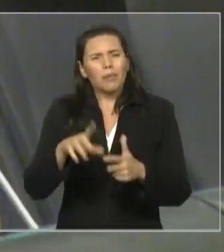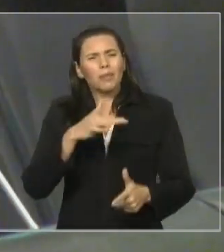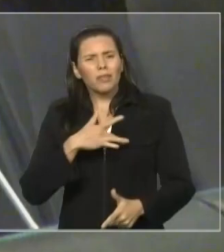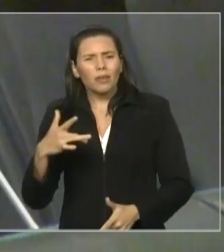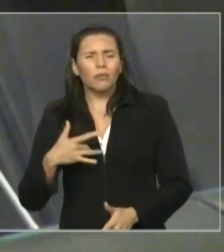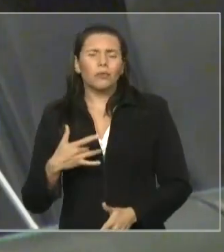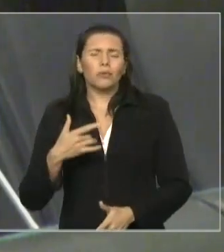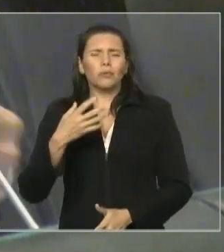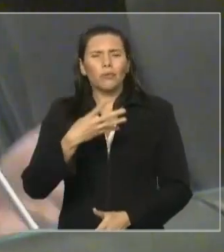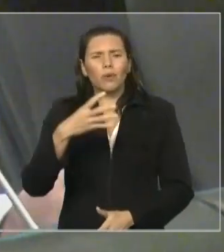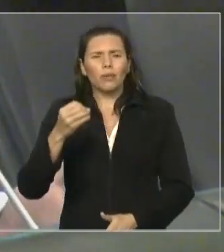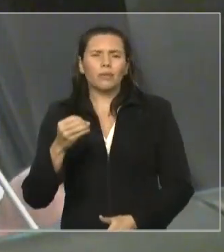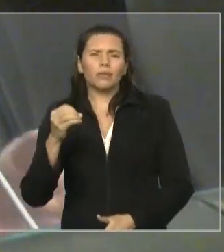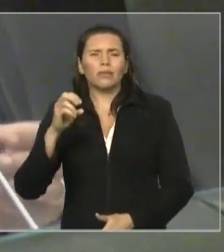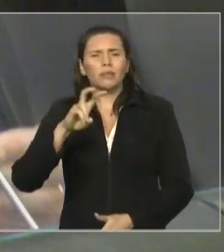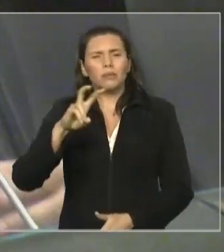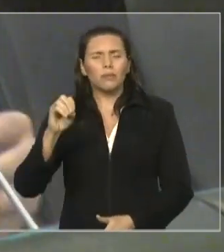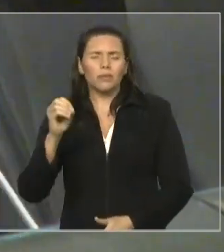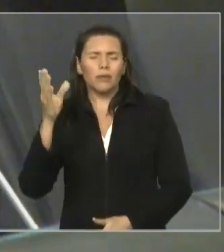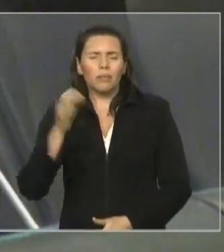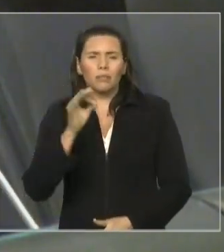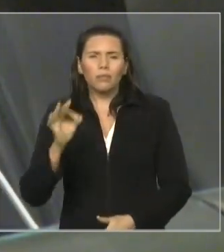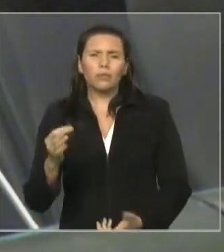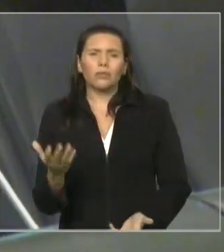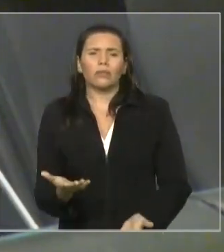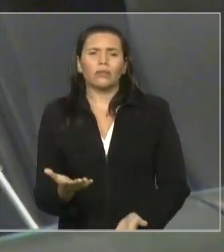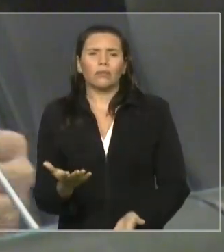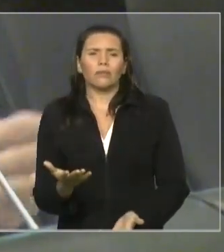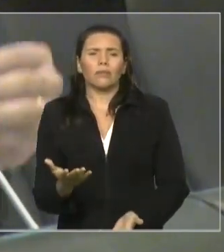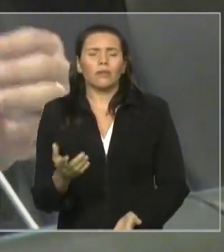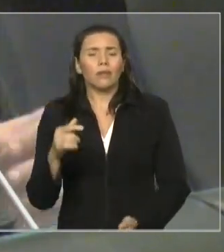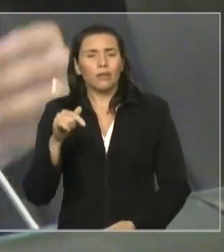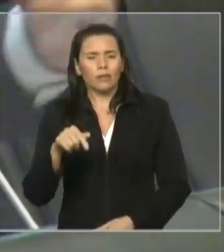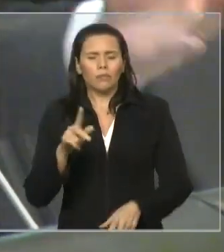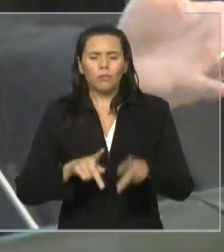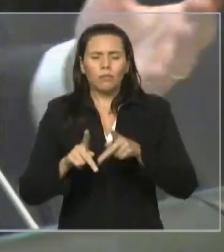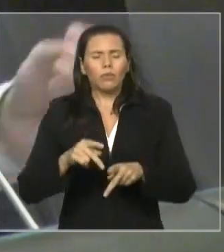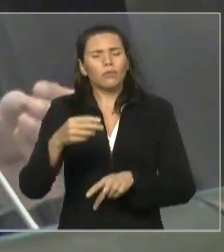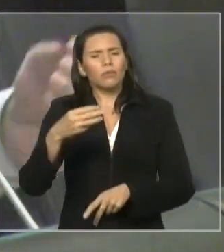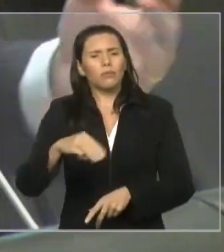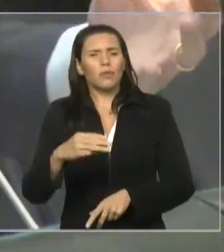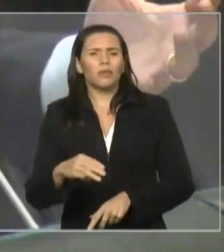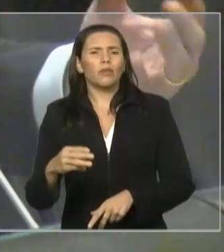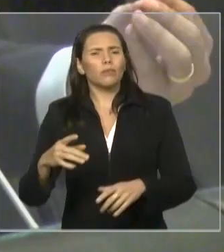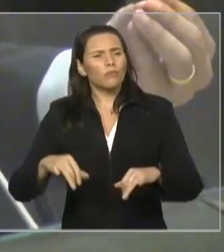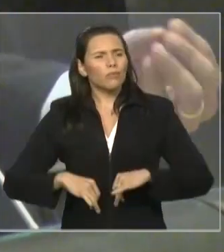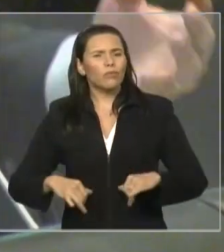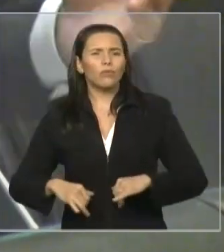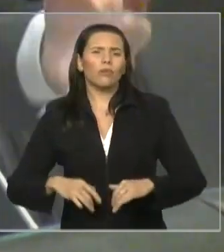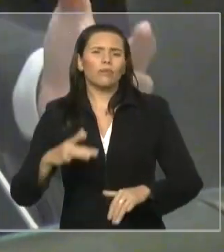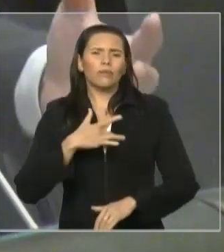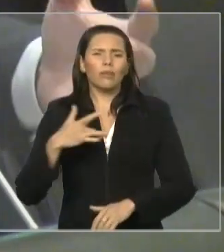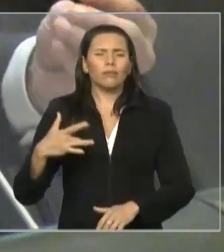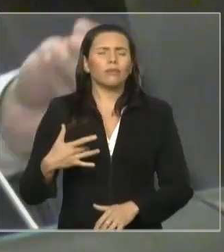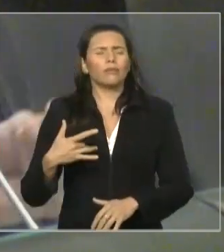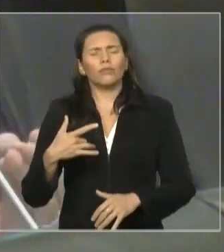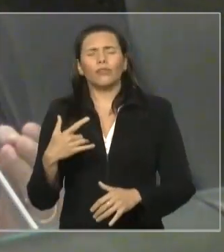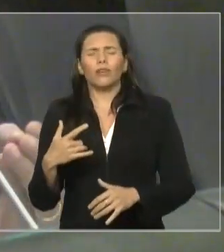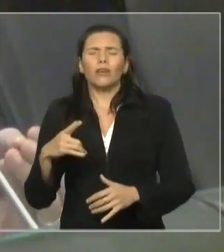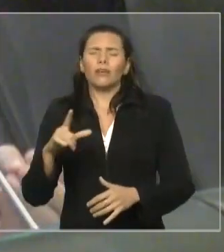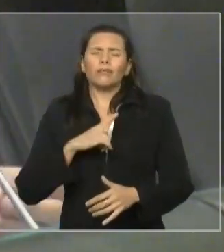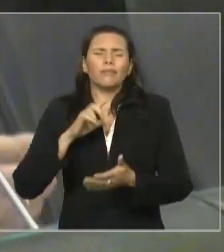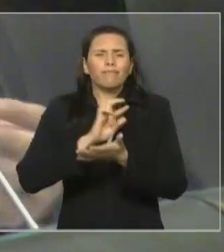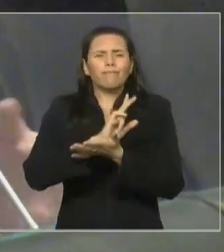Maranhão, nós temos muitos indicadores humanos ainda para perseguir, e, por vezes, a gente tem dificuldade de mostrar isso